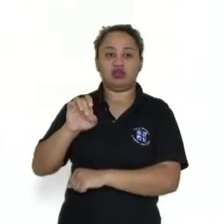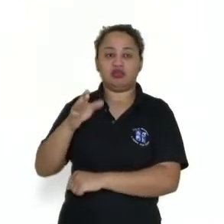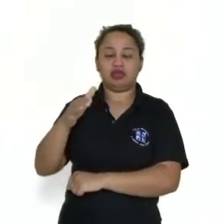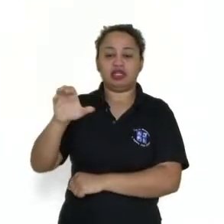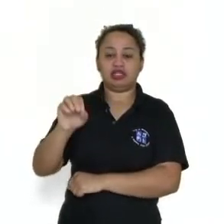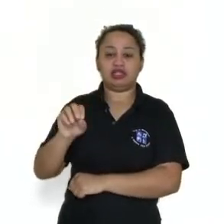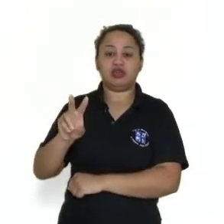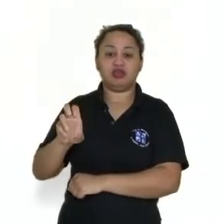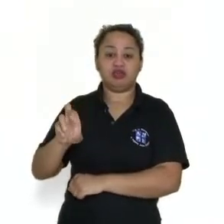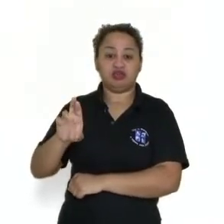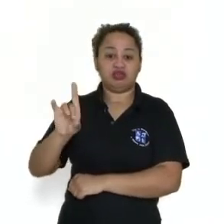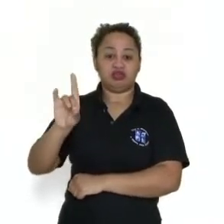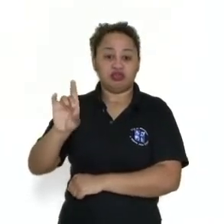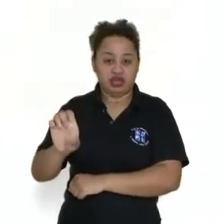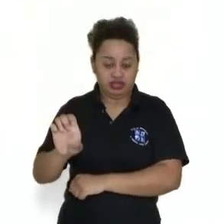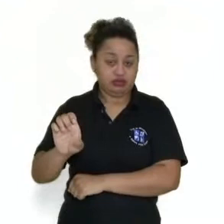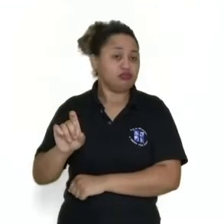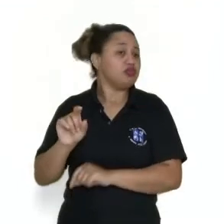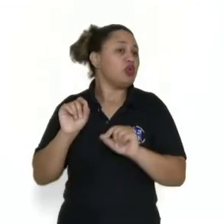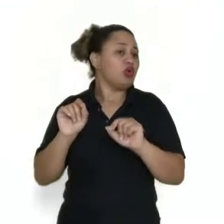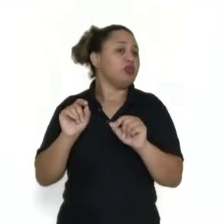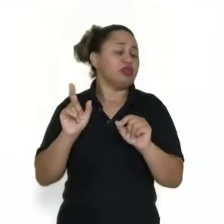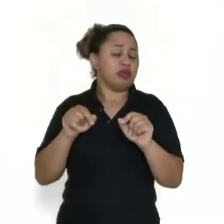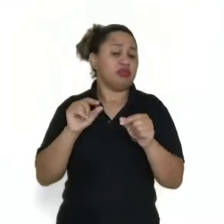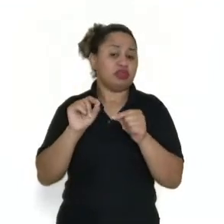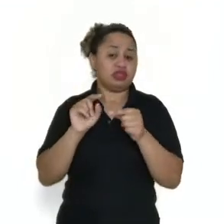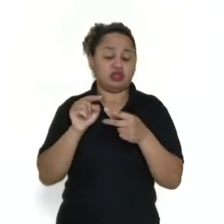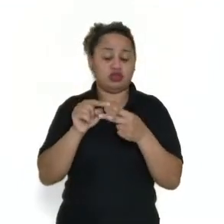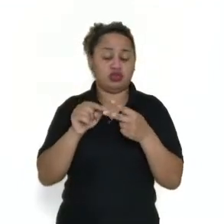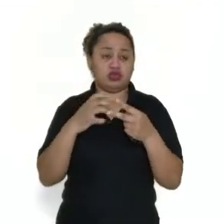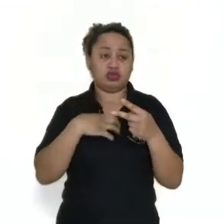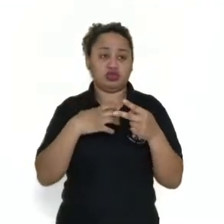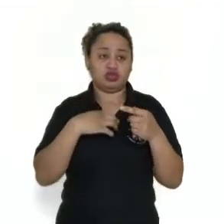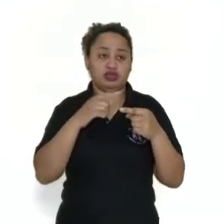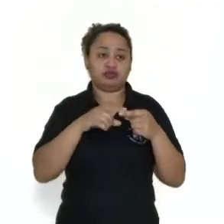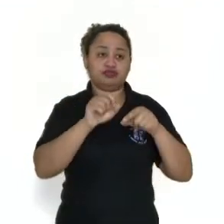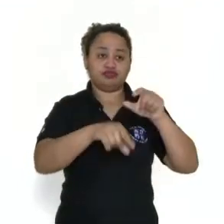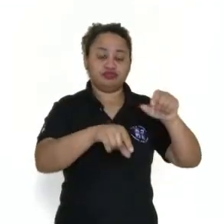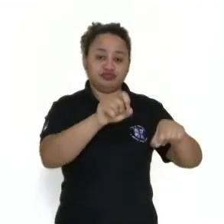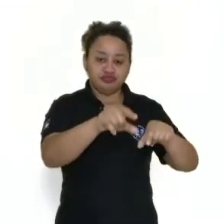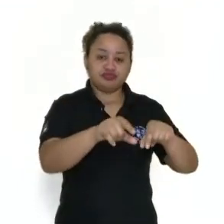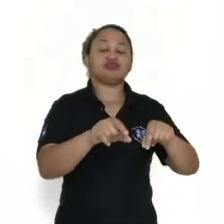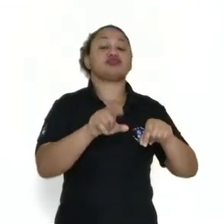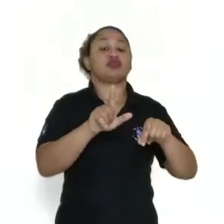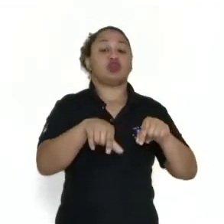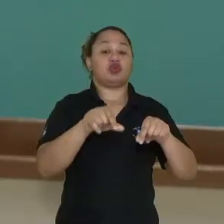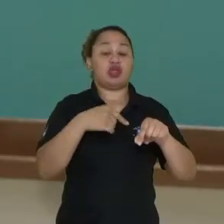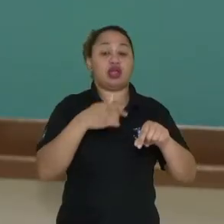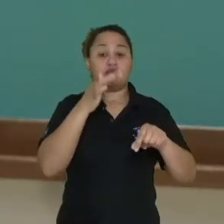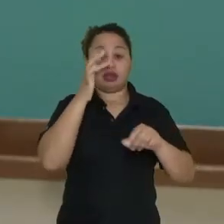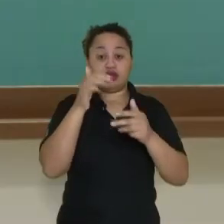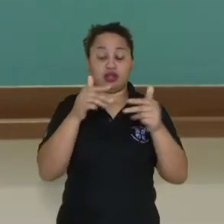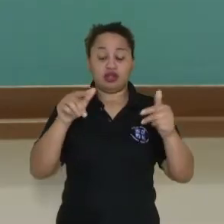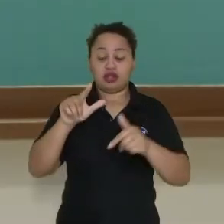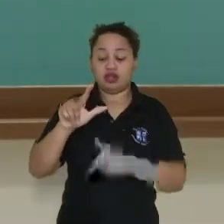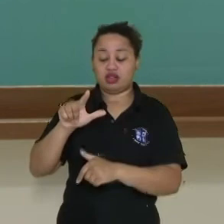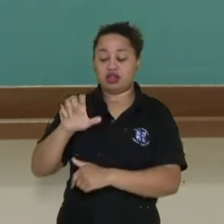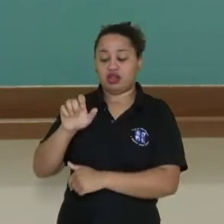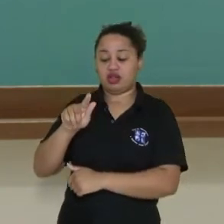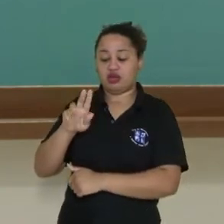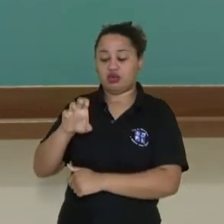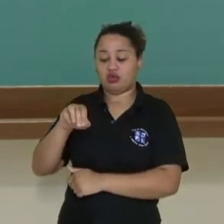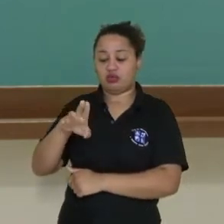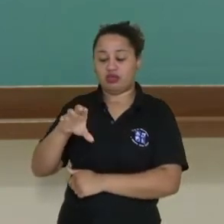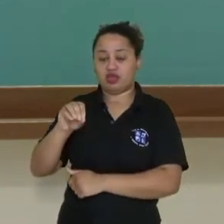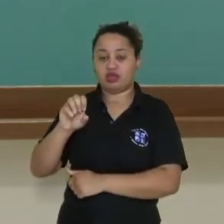Essa técnica pode ser feita de duas formas. Primeira delas, plantando-se leguminosas. Lembra que eu falei que leguminosas são plantas que